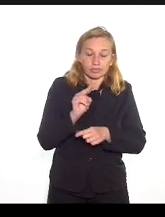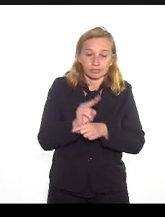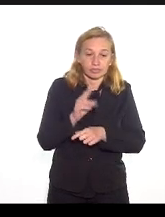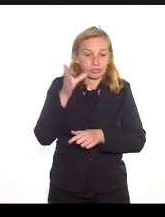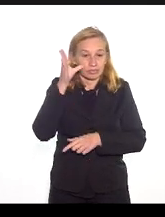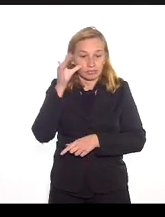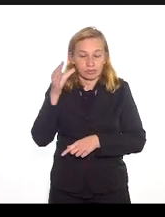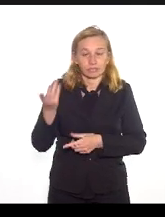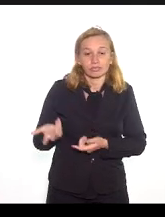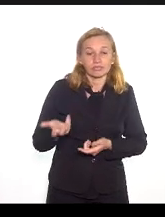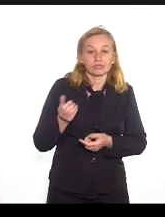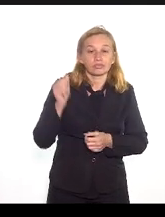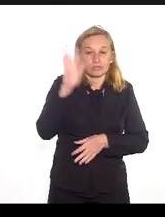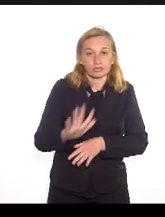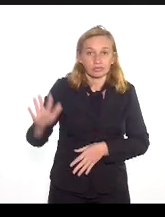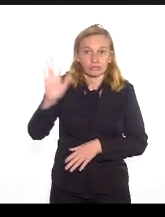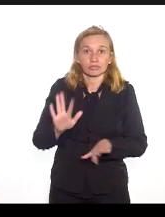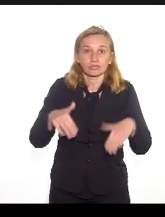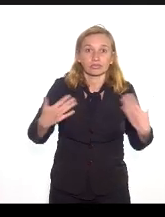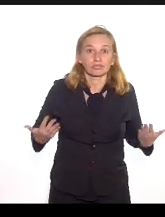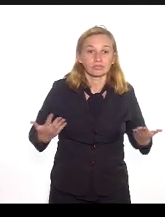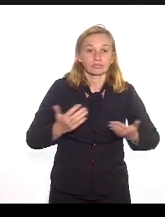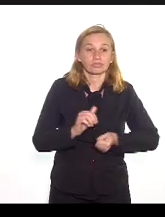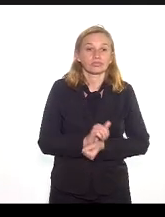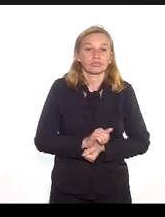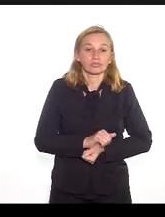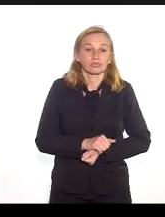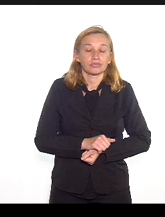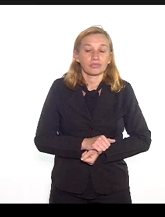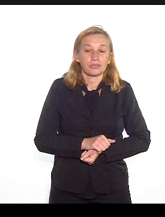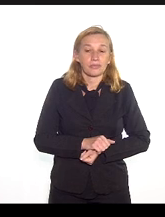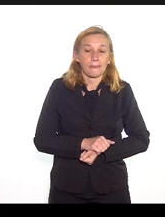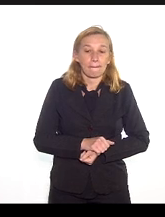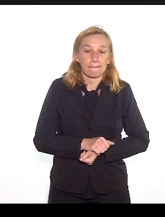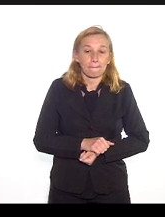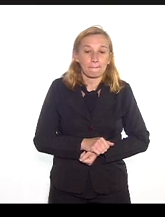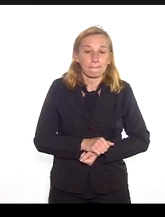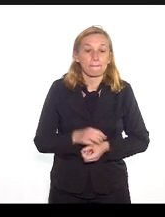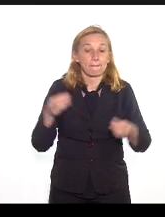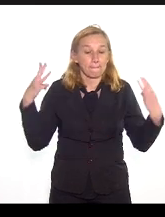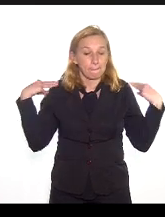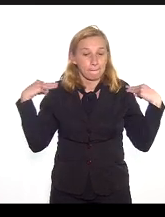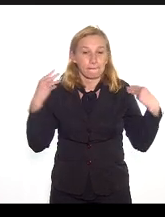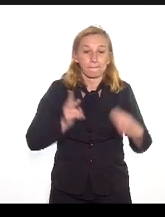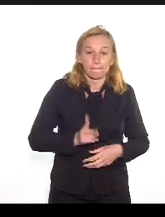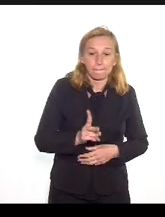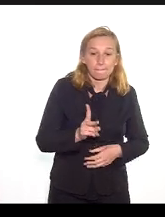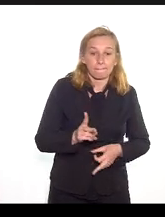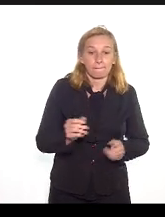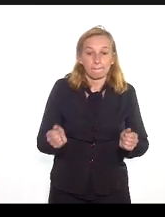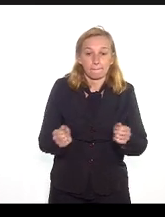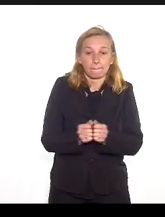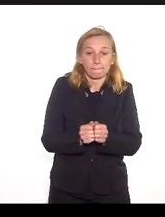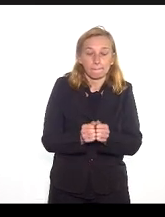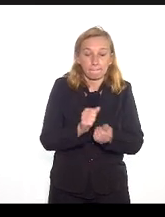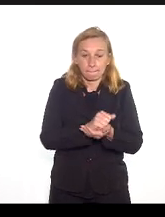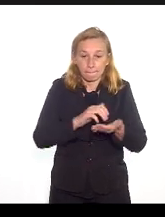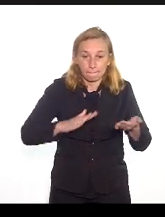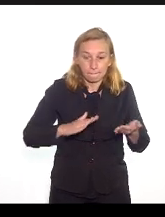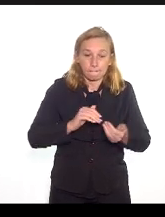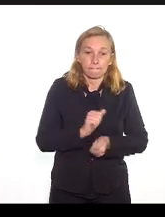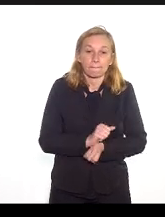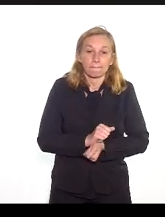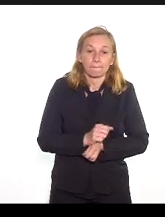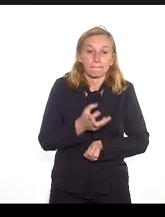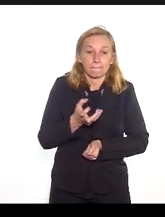interesses nacionais. Então, a Marinha está sempre muito junta com essa atividade.